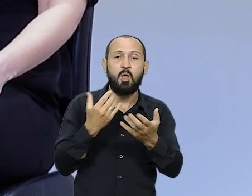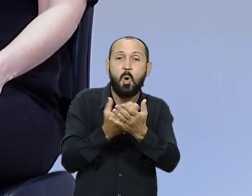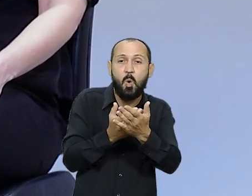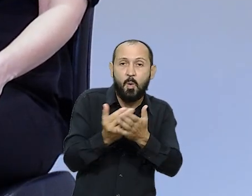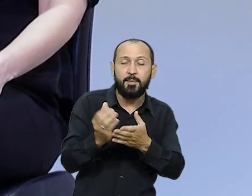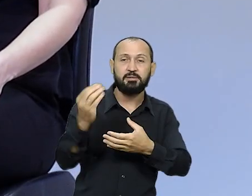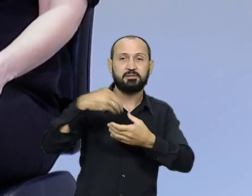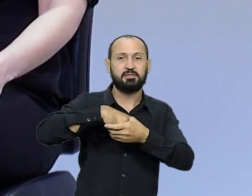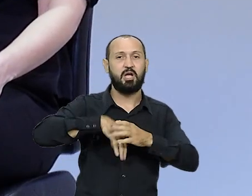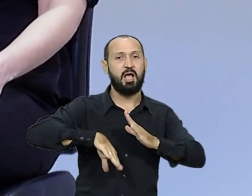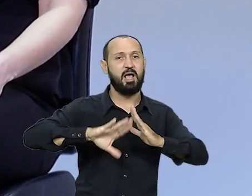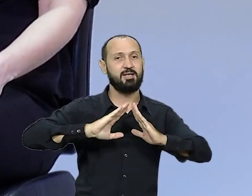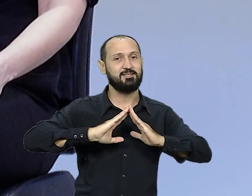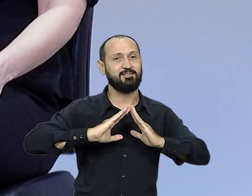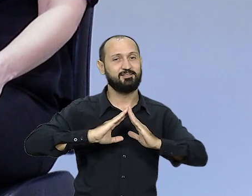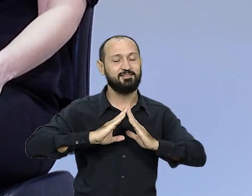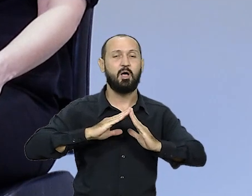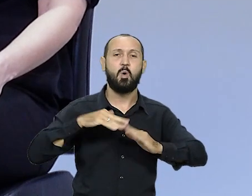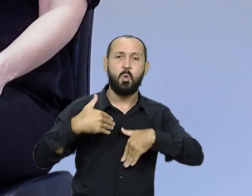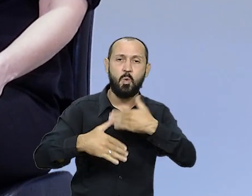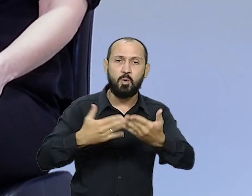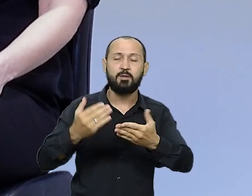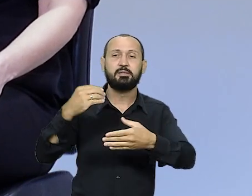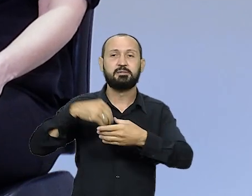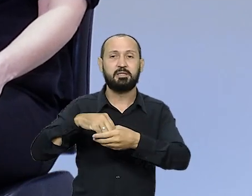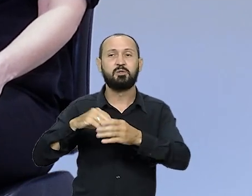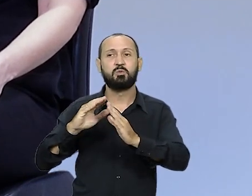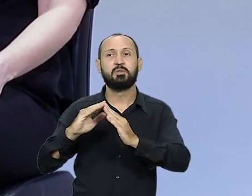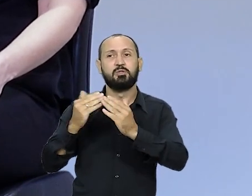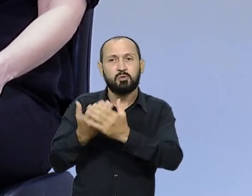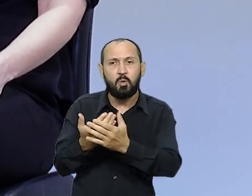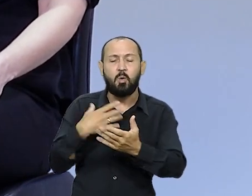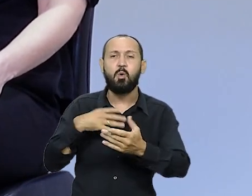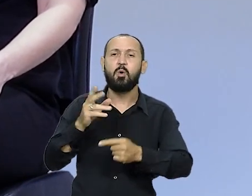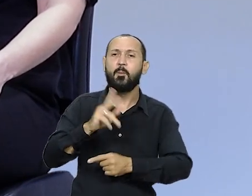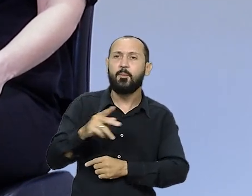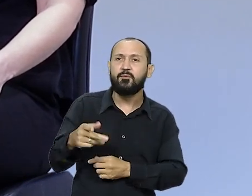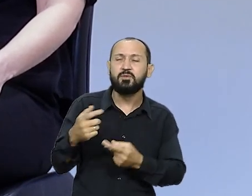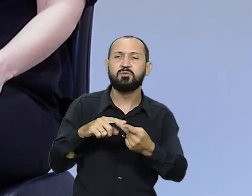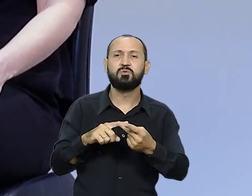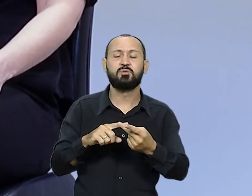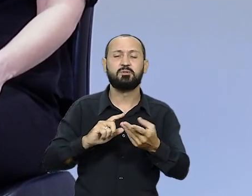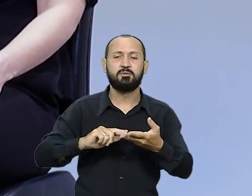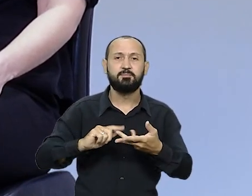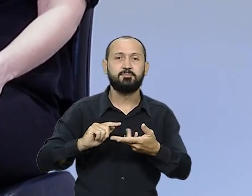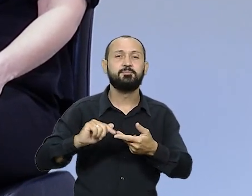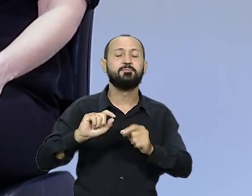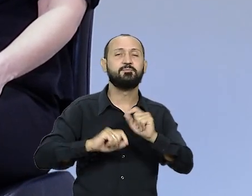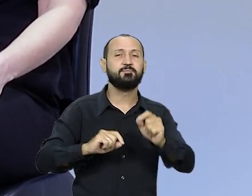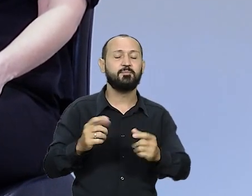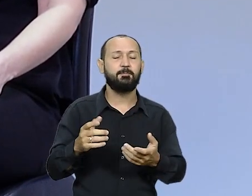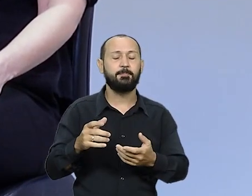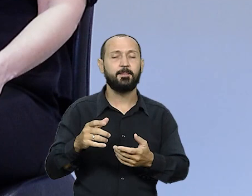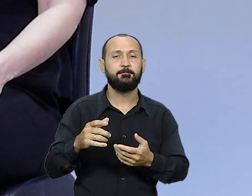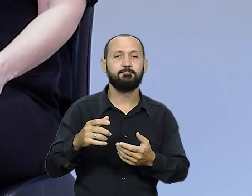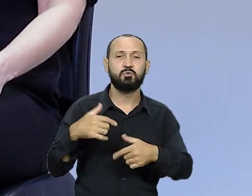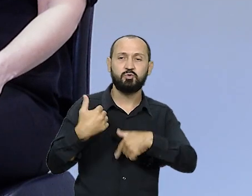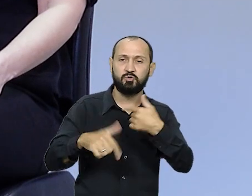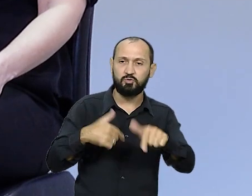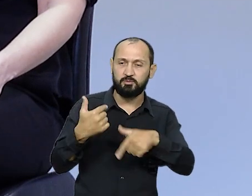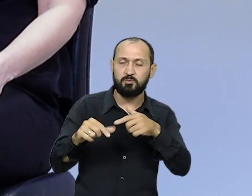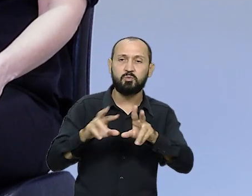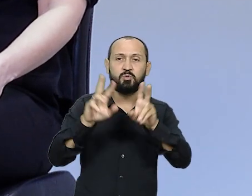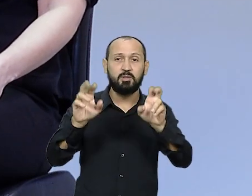educação, ela começa em casa, ela se desenvolve no seio da escola, através dos professores e de todos